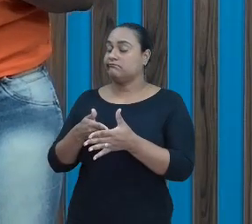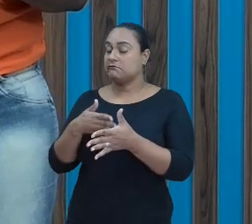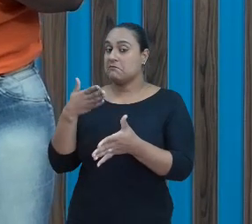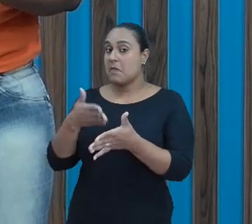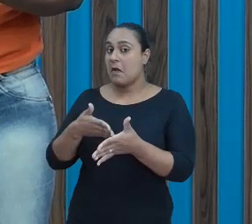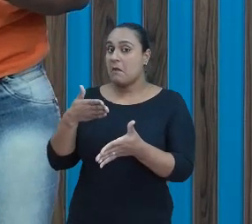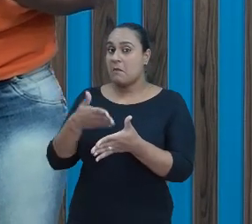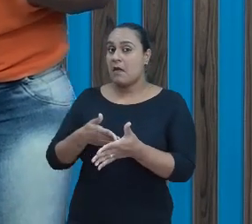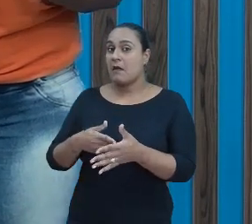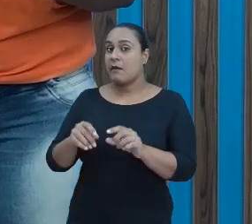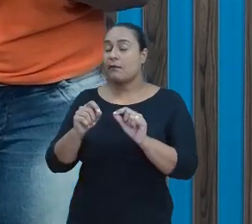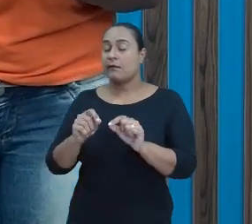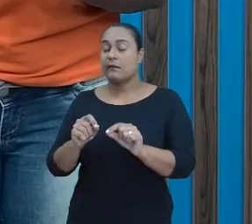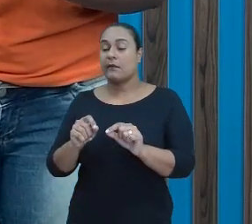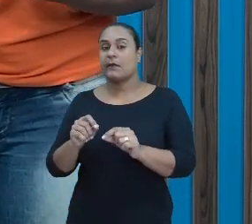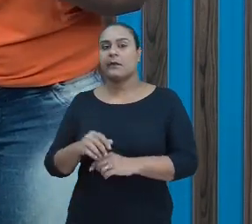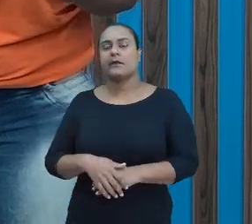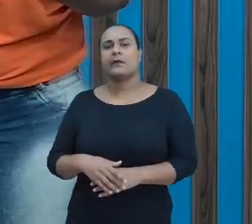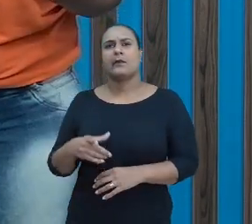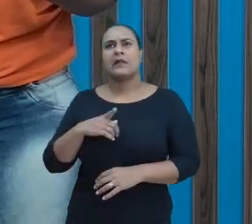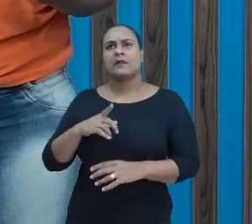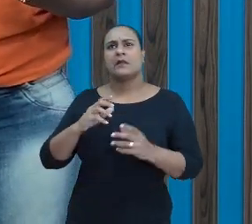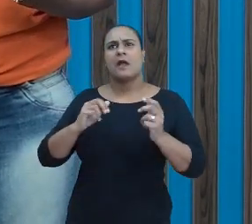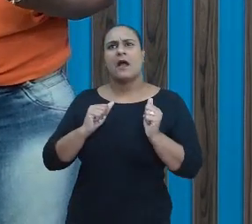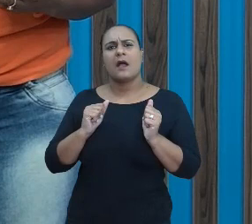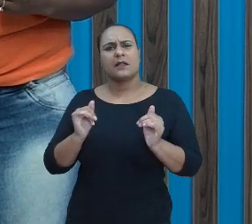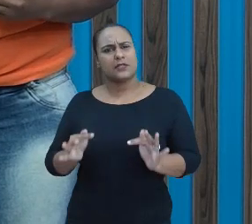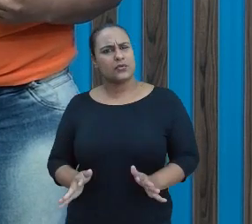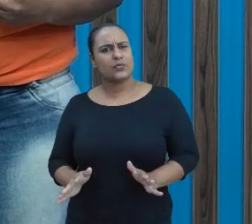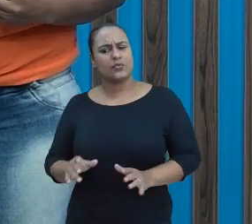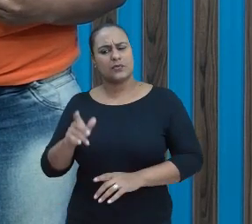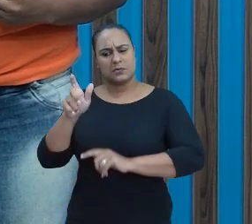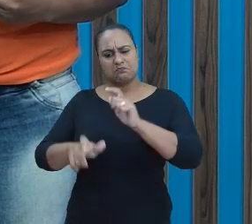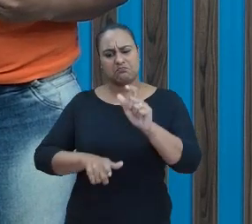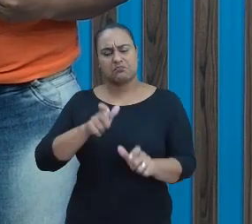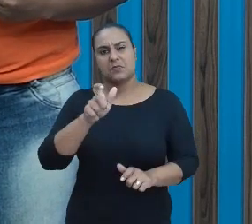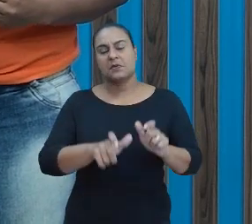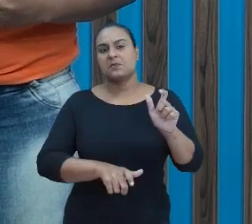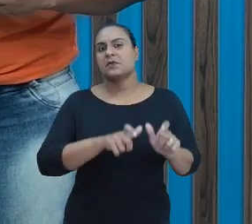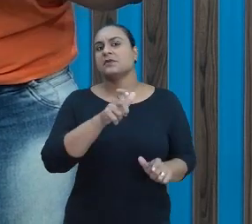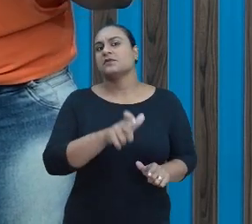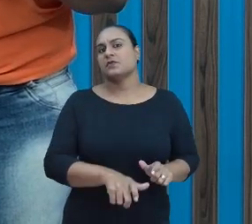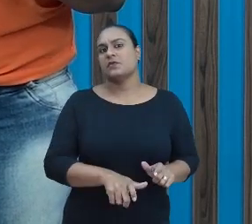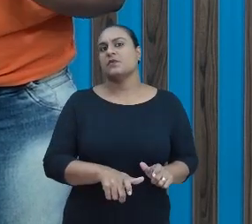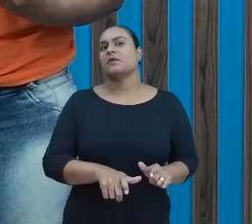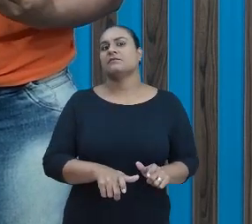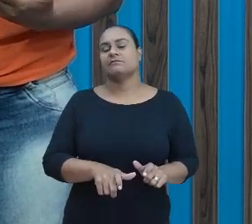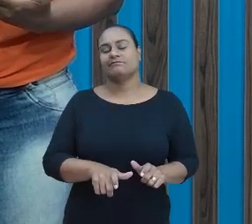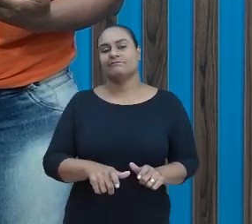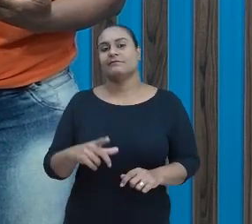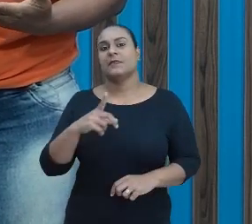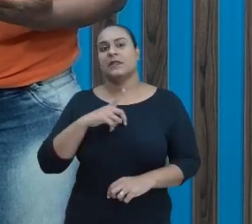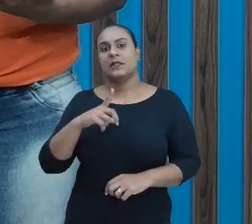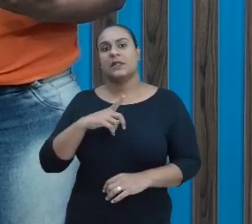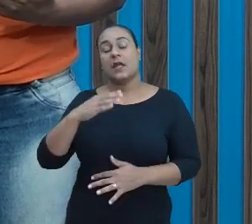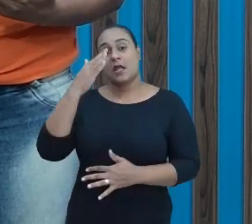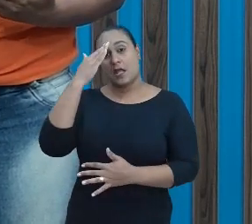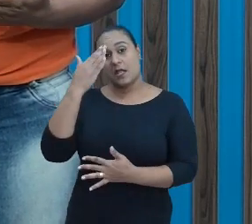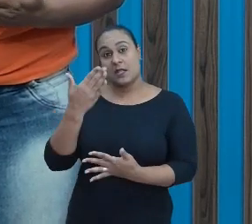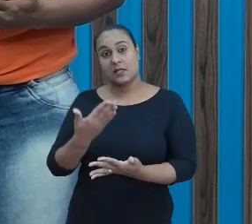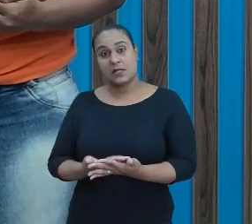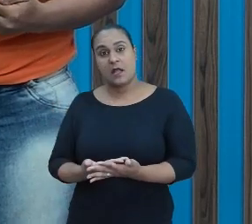Barreira atitudinal é quando falamos de atitude, a atitude das pessoas. Tem que ser acreditando